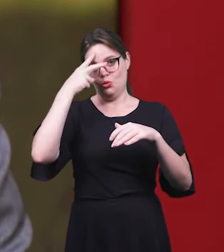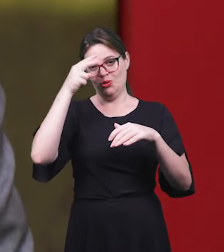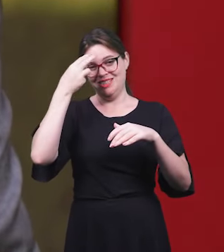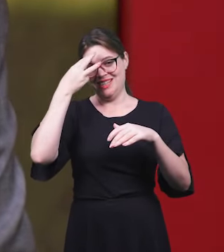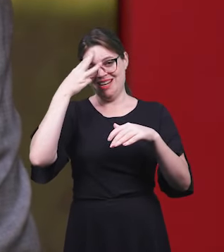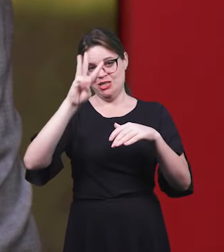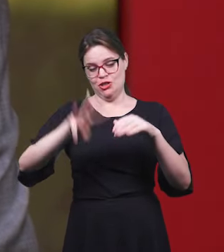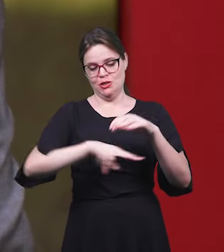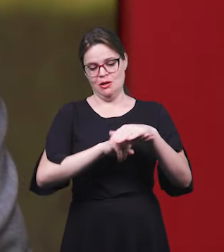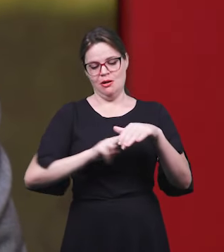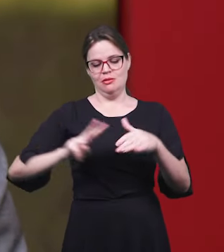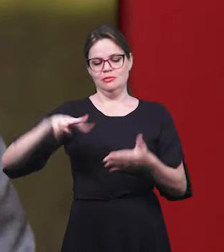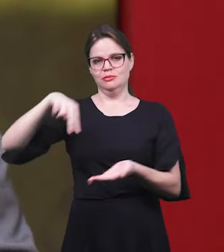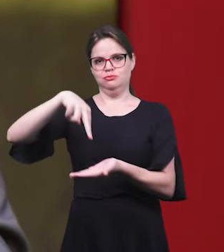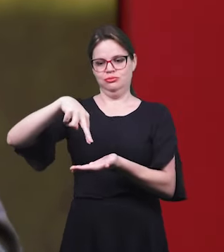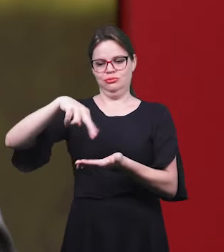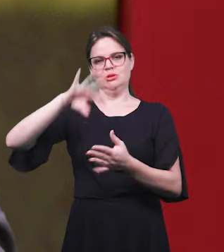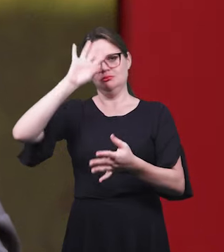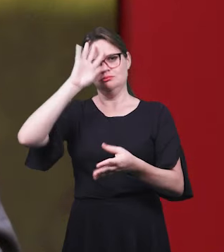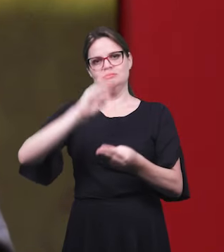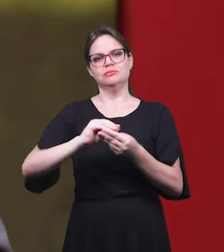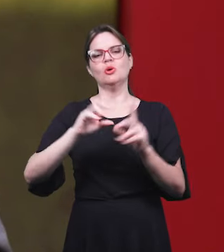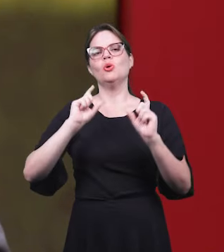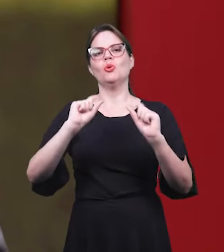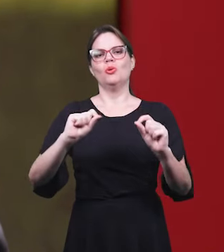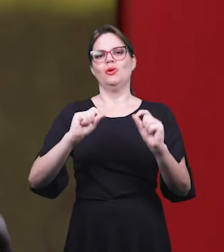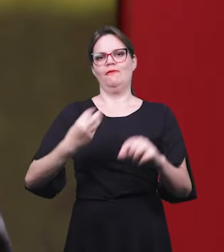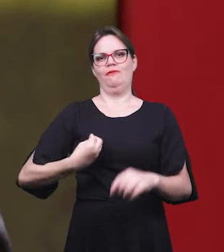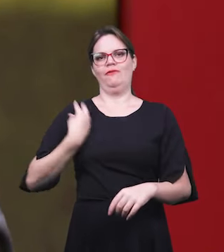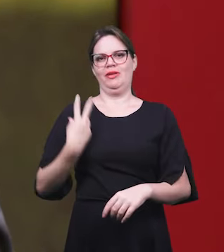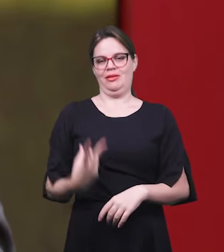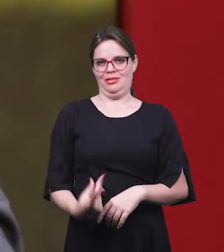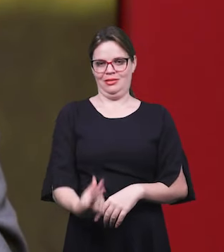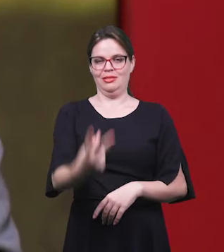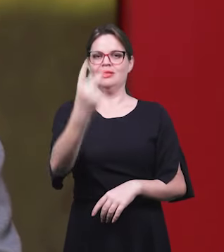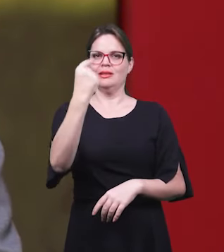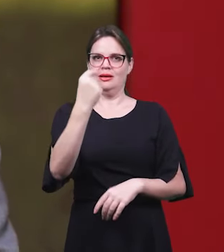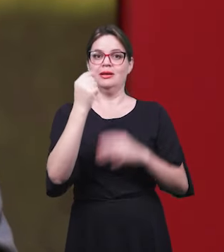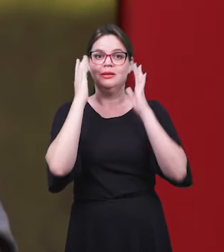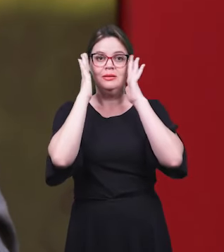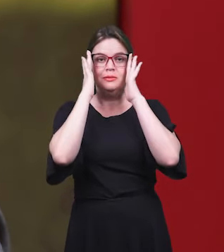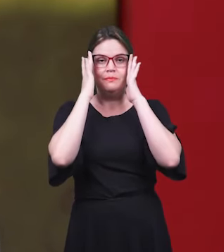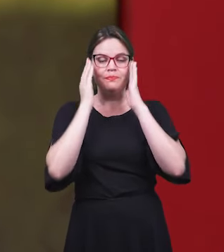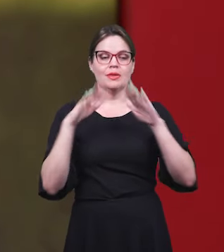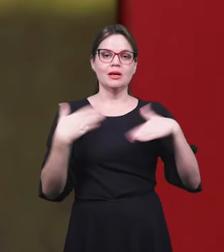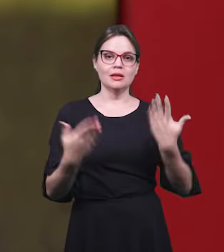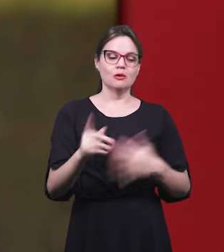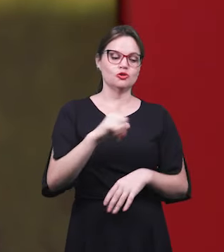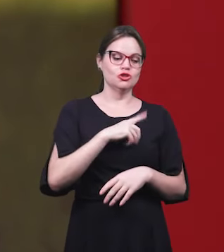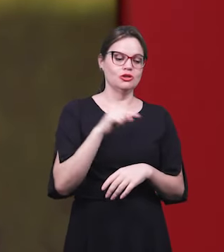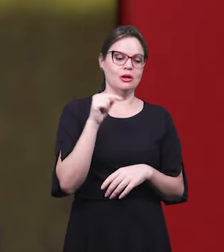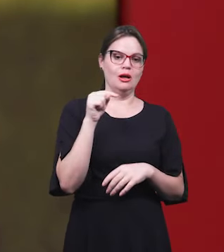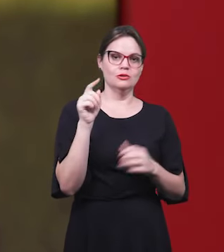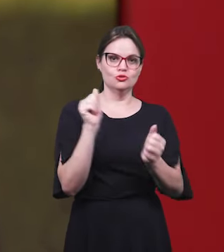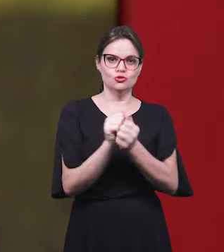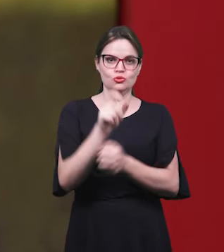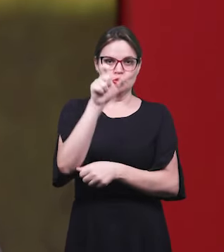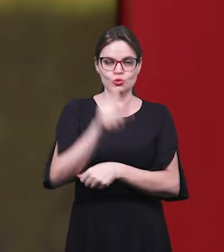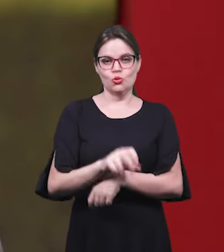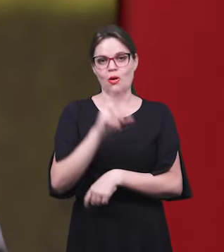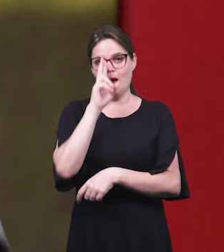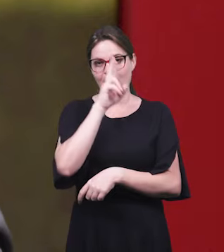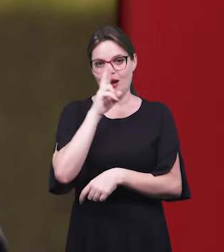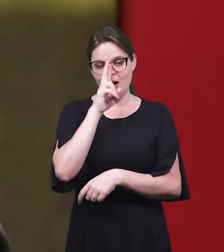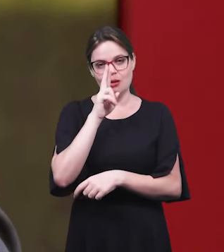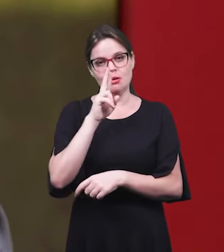são pontos que nós temos de entender que são proféticos, estava lá com Raabe, estão conosco nos nossos dias de